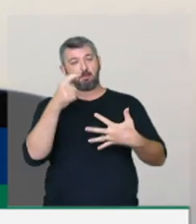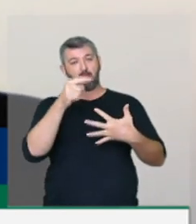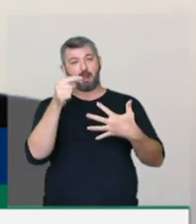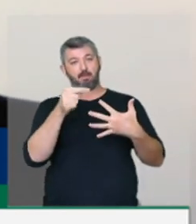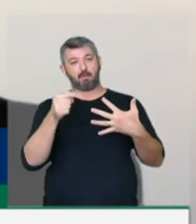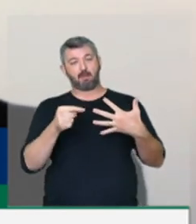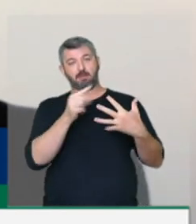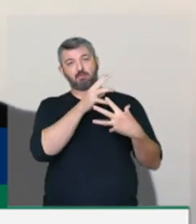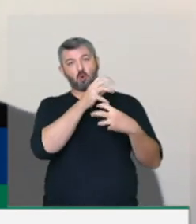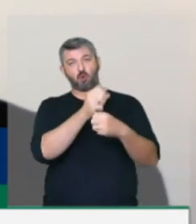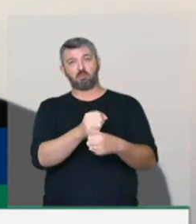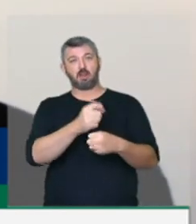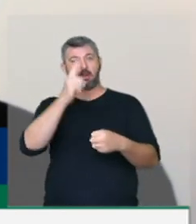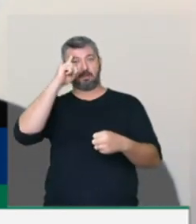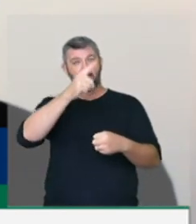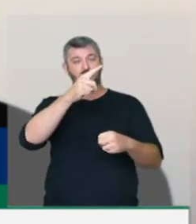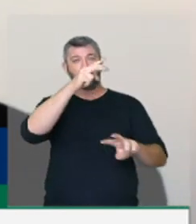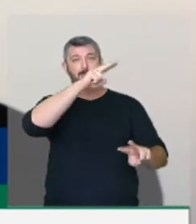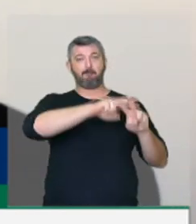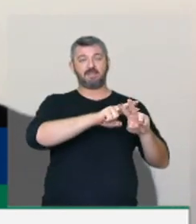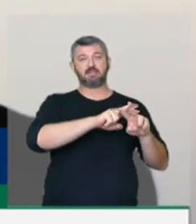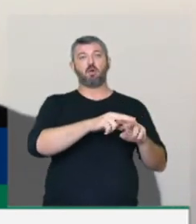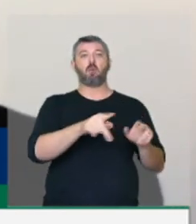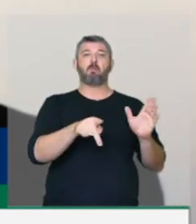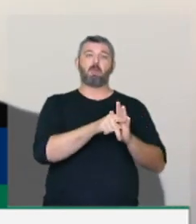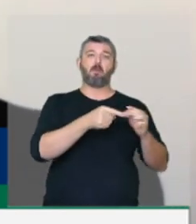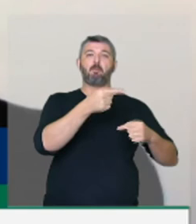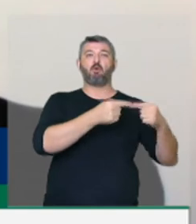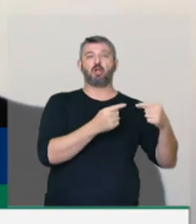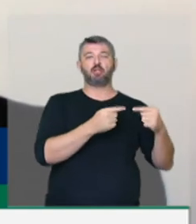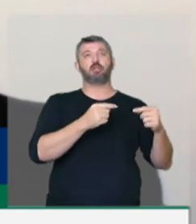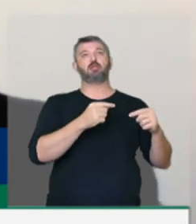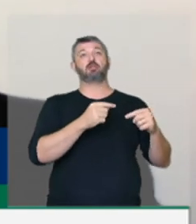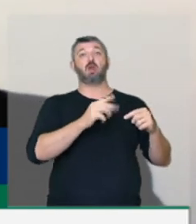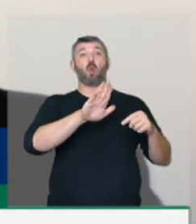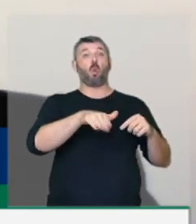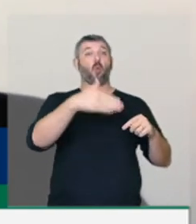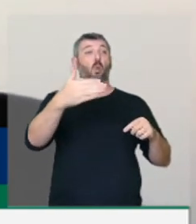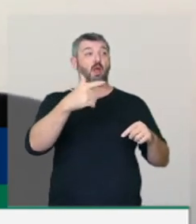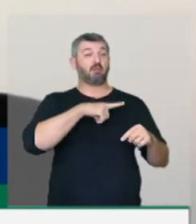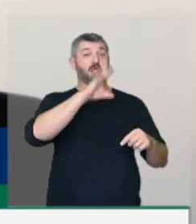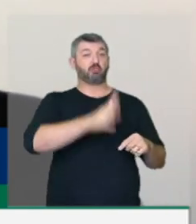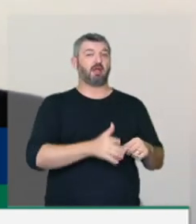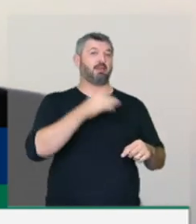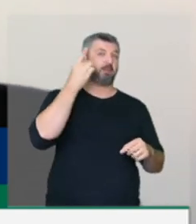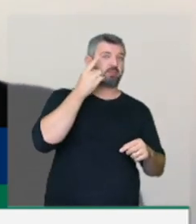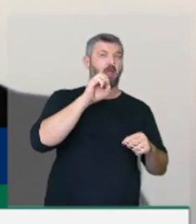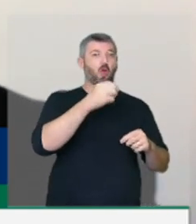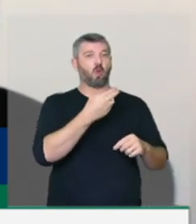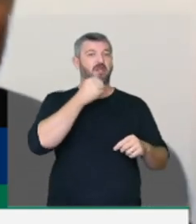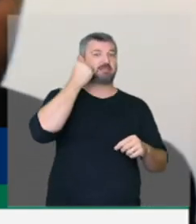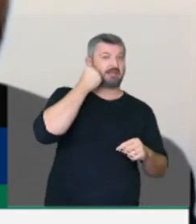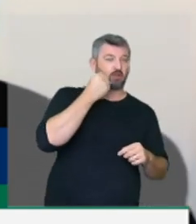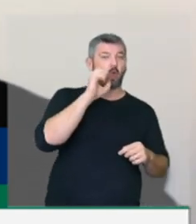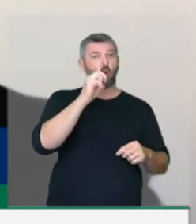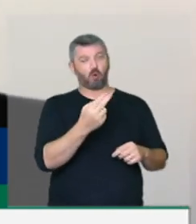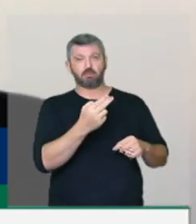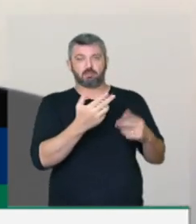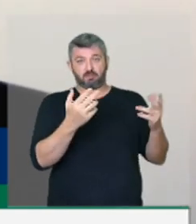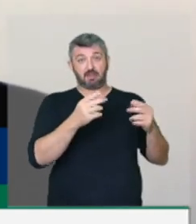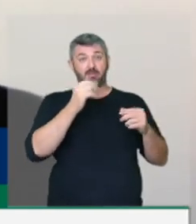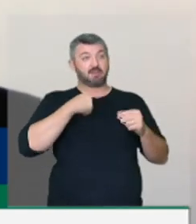a possibilidade da prisão de um agente político no exercício de seu mandato, quais sejam que haja flagrante